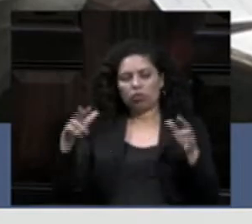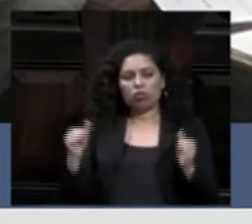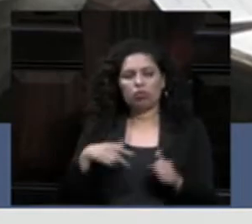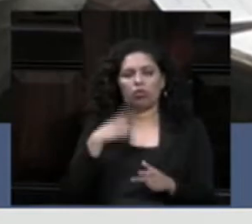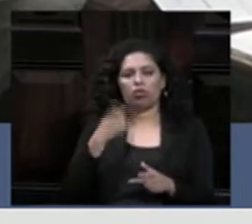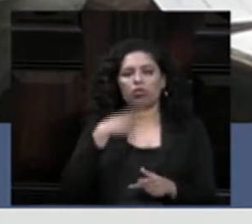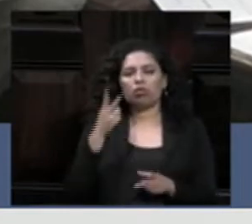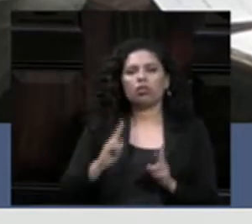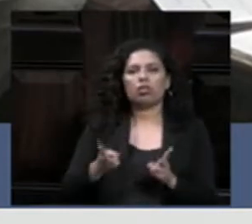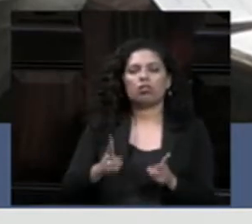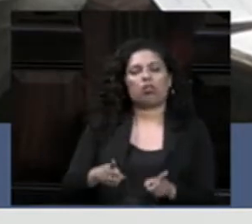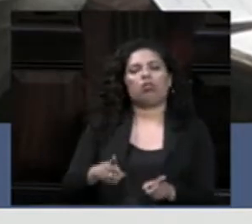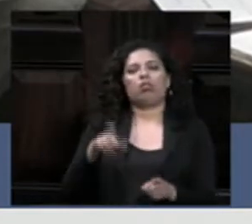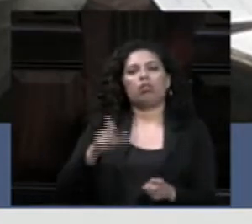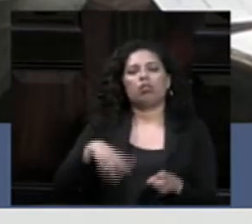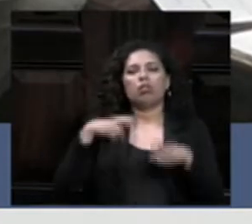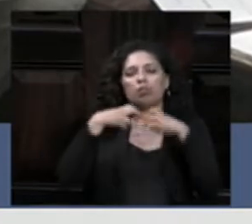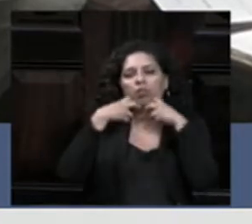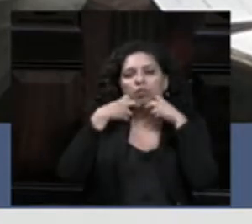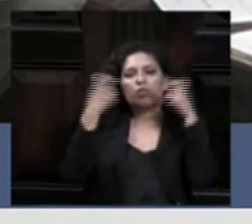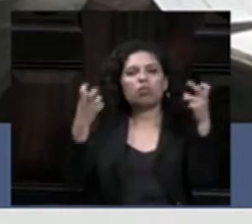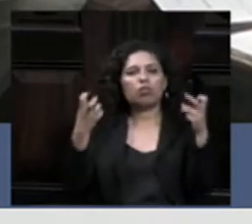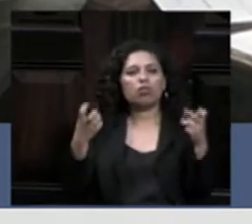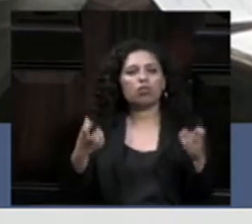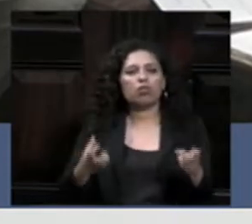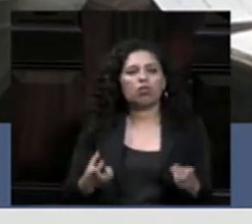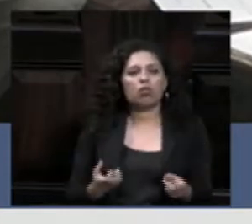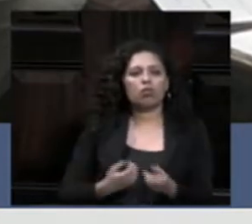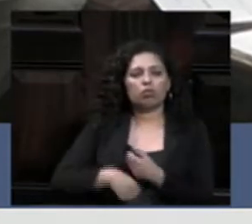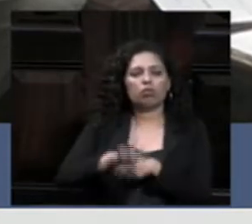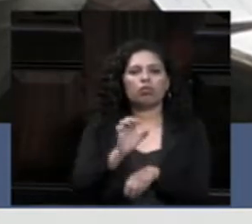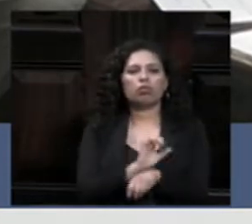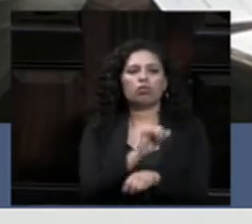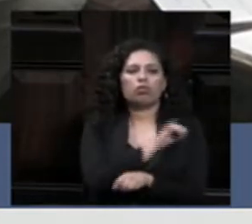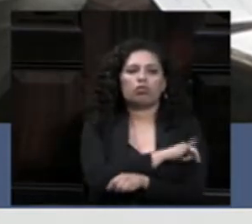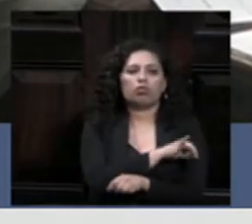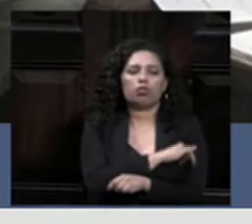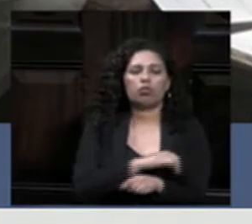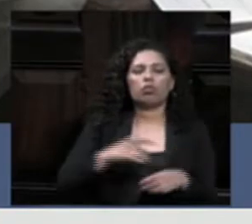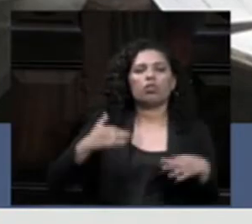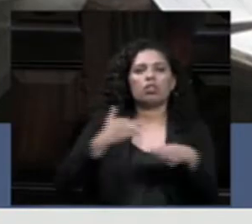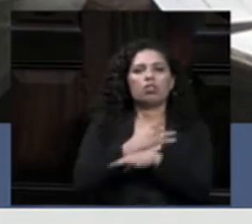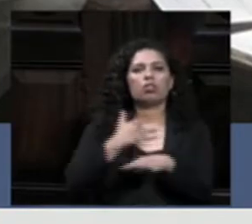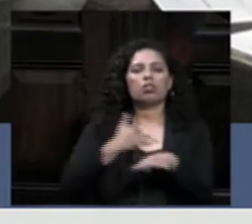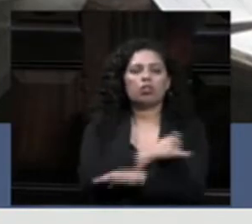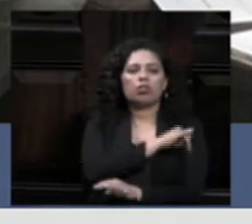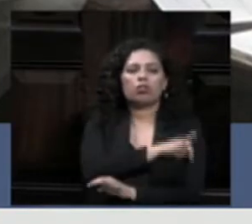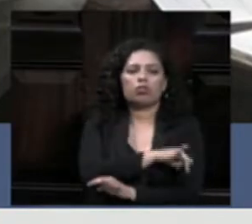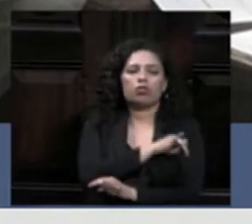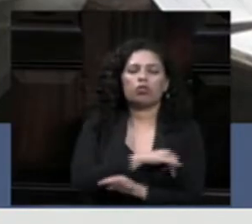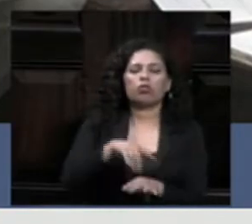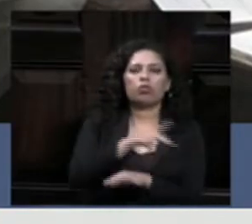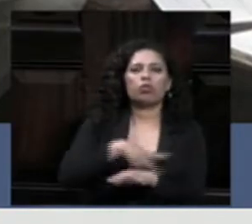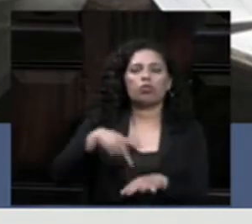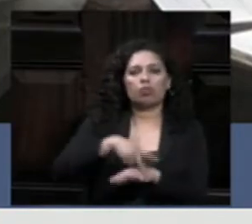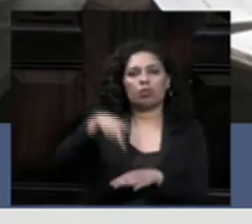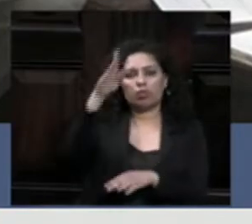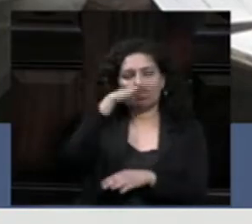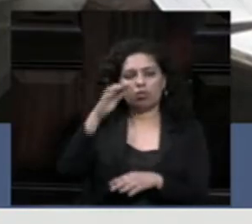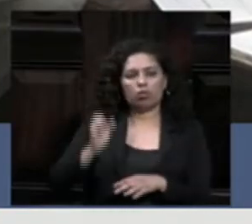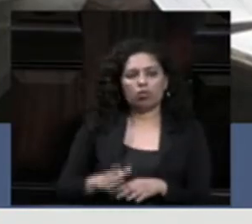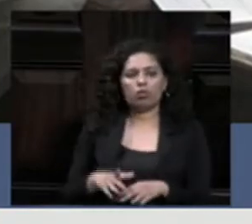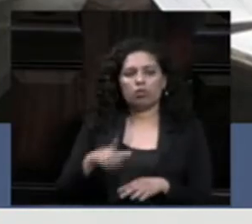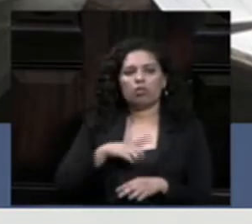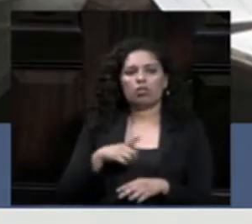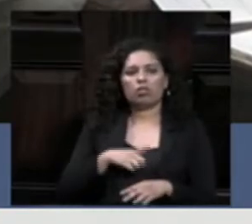uma vergonha para o estado do Rio de Janeiro, para a cidade do Rio de Janeiro, para o Brasil, ter